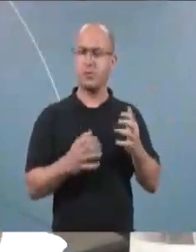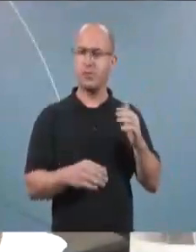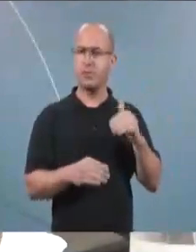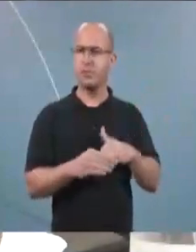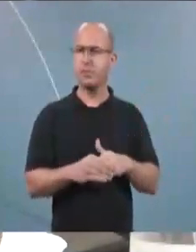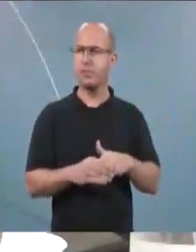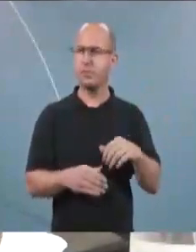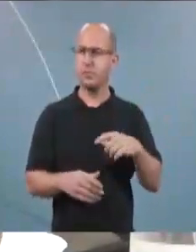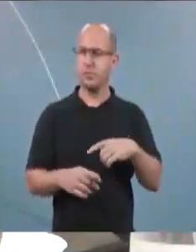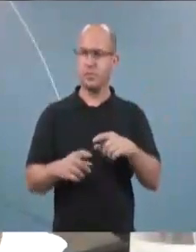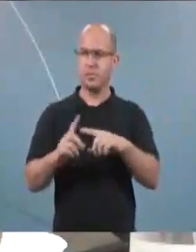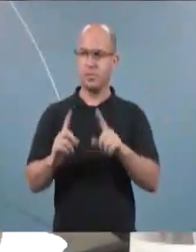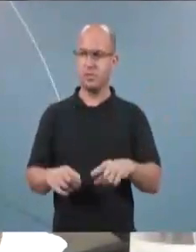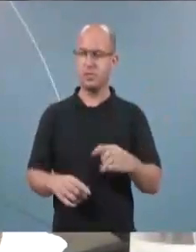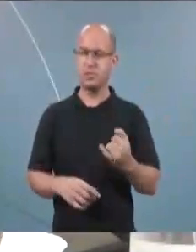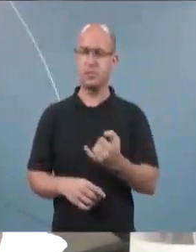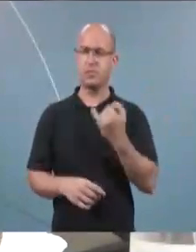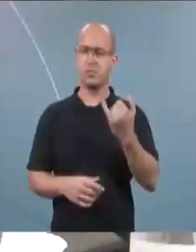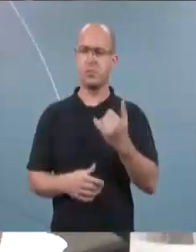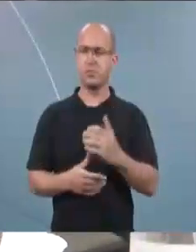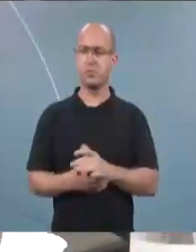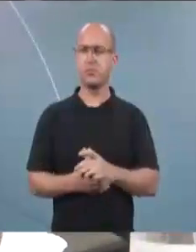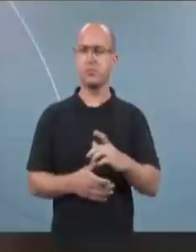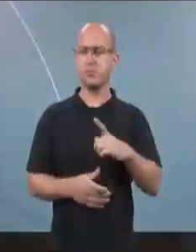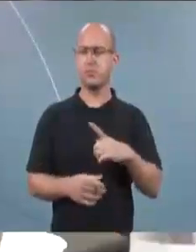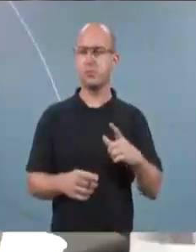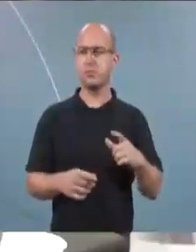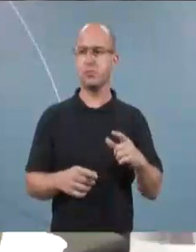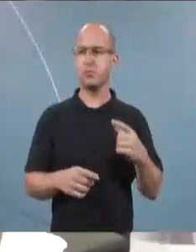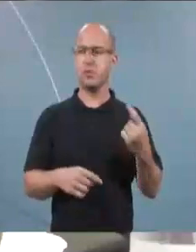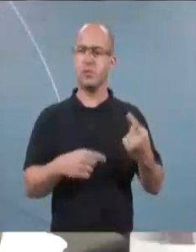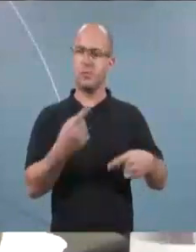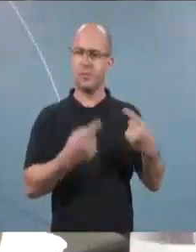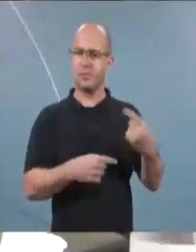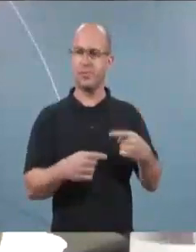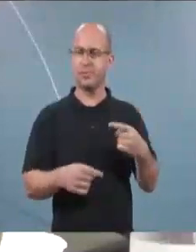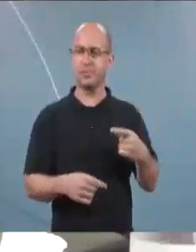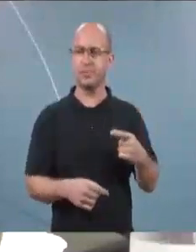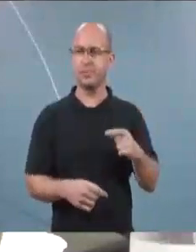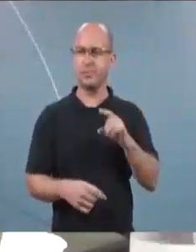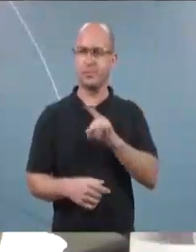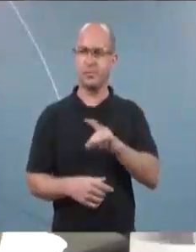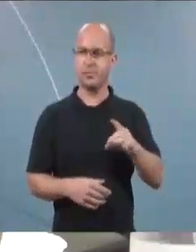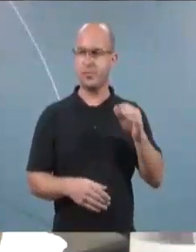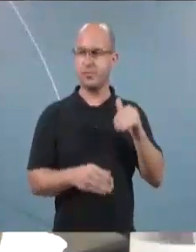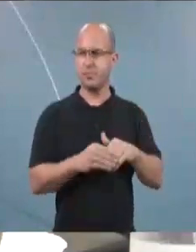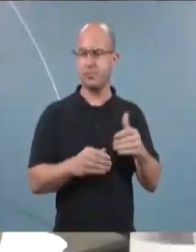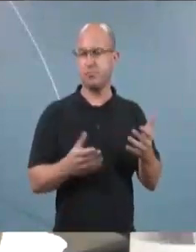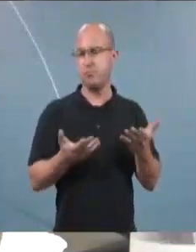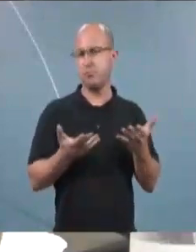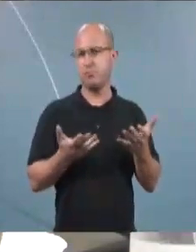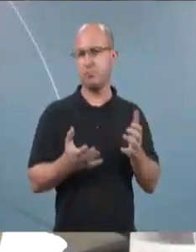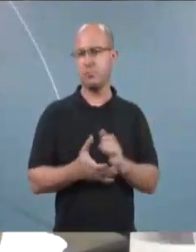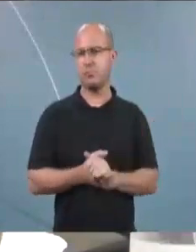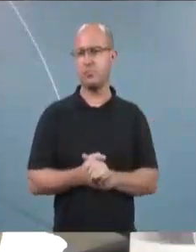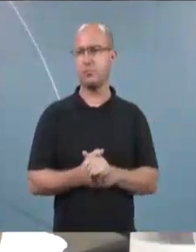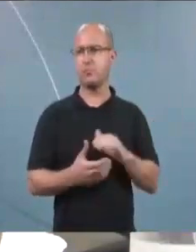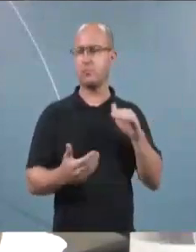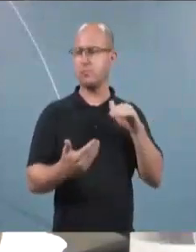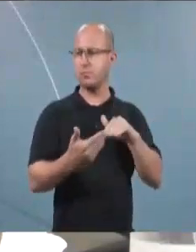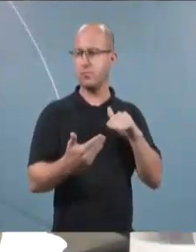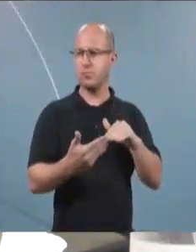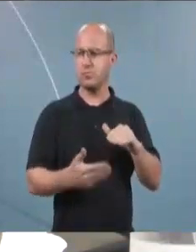tem muitas matérias importantes assim como tem matéria polêmica nessas aí cada um vota como quiser acordo